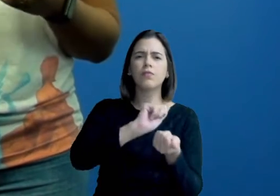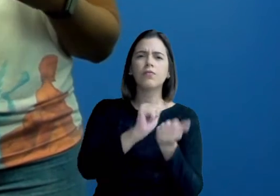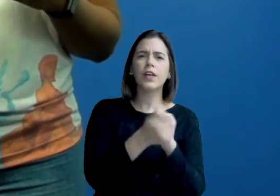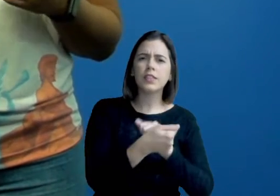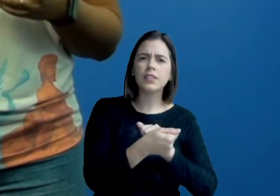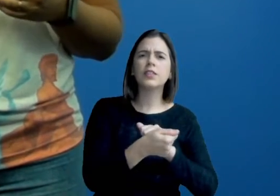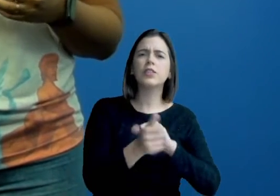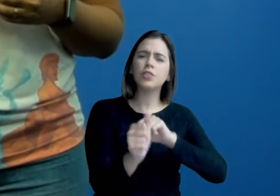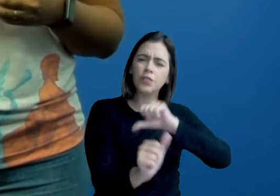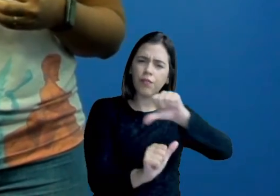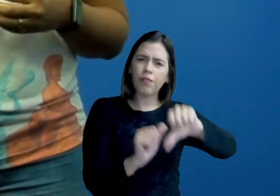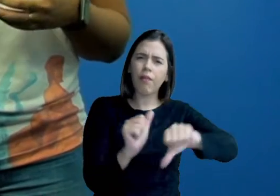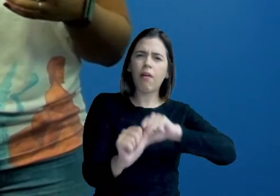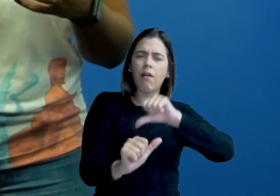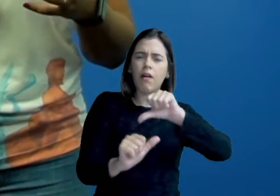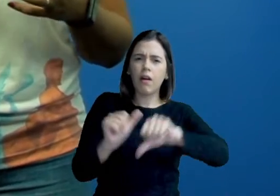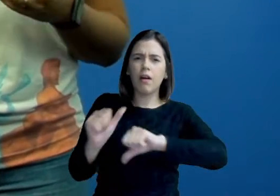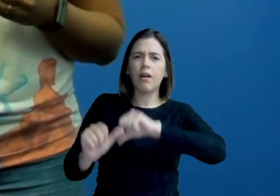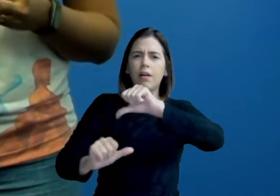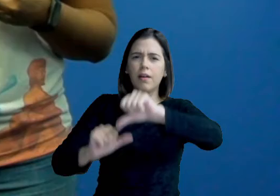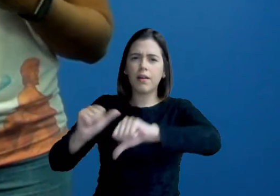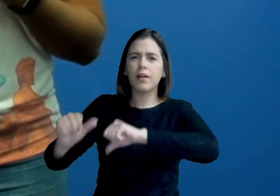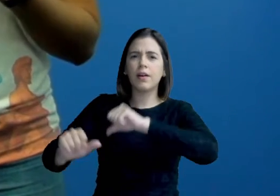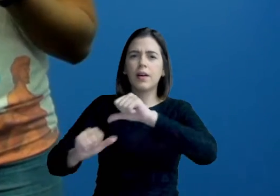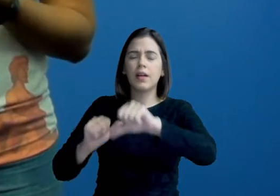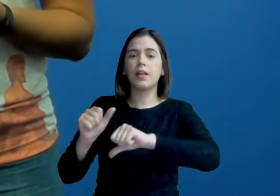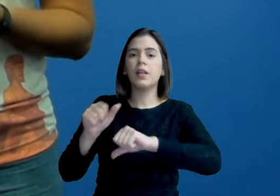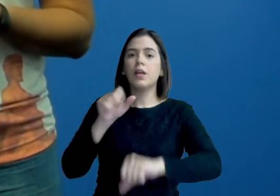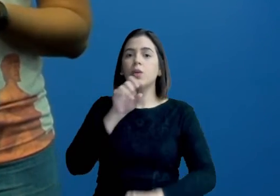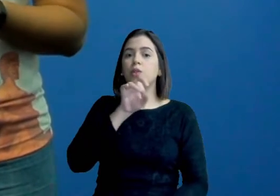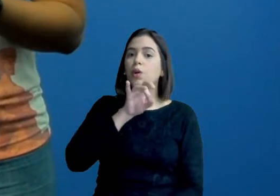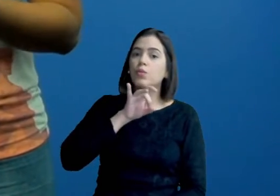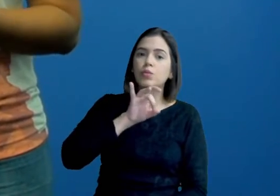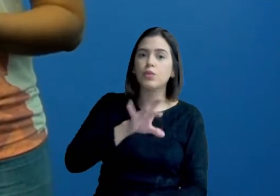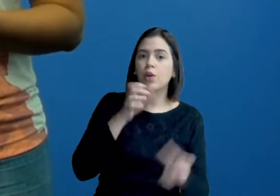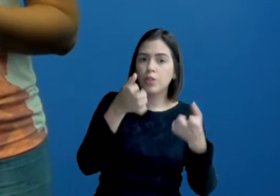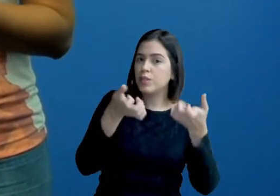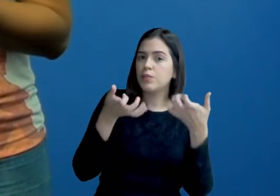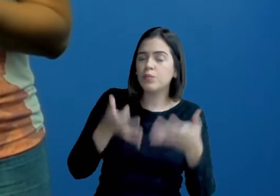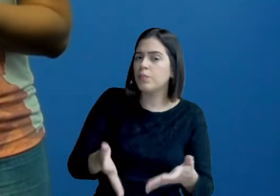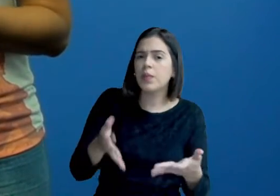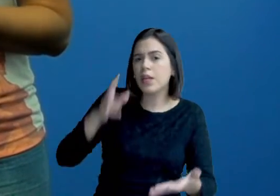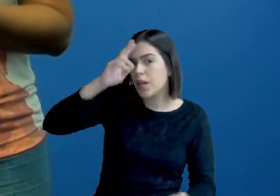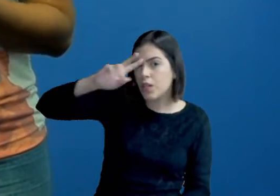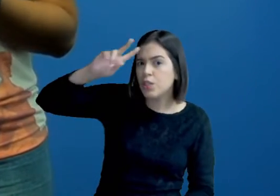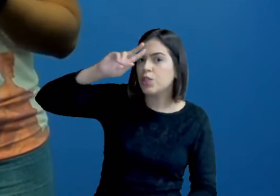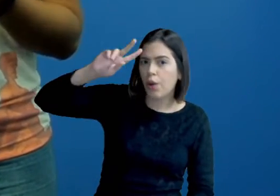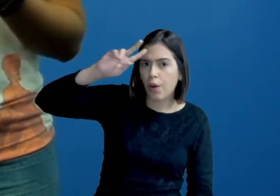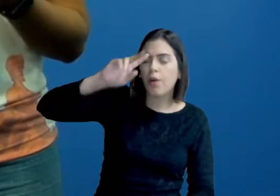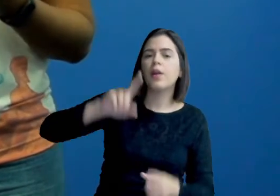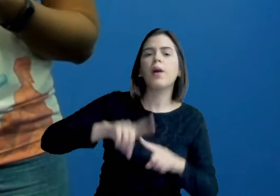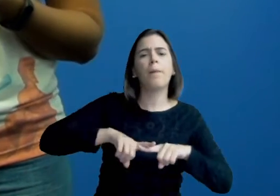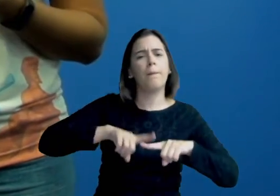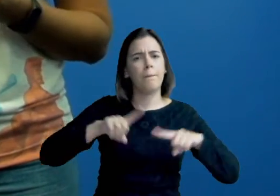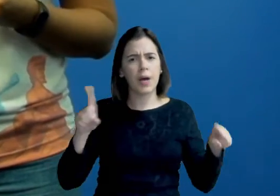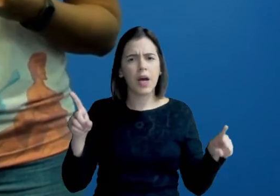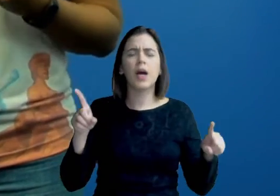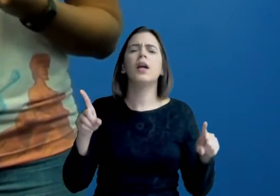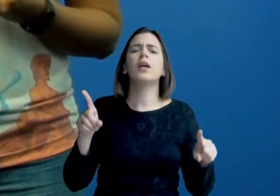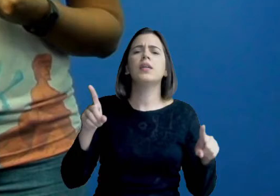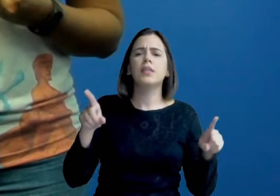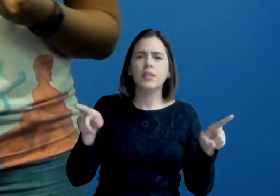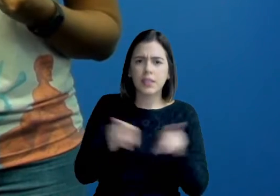se transformando, e aí ela não só conta fatos históricos, mas ela também